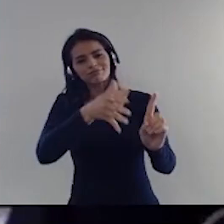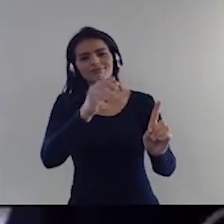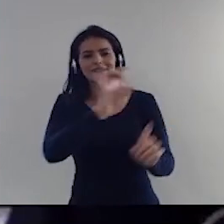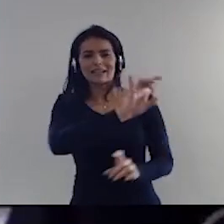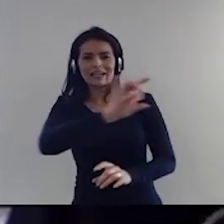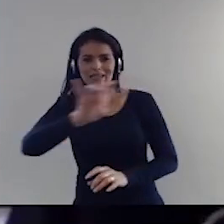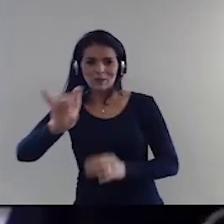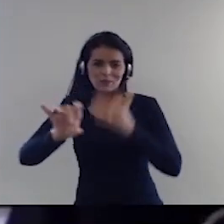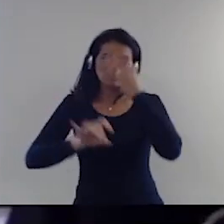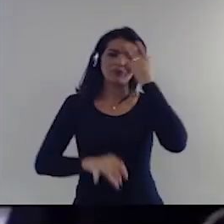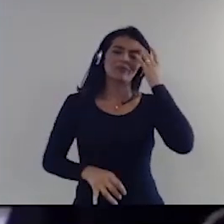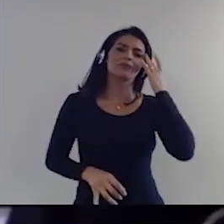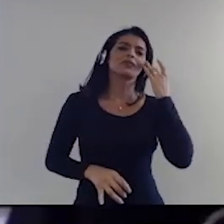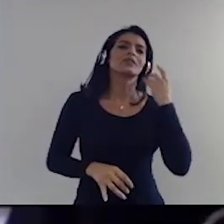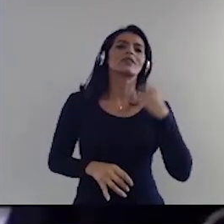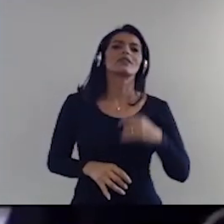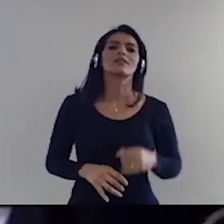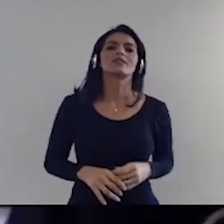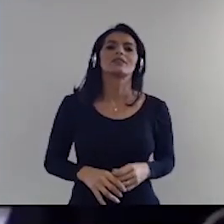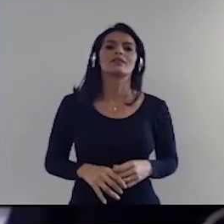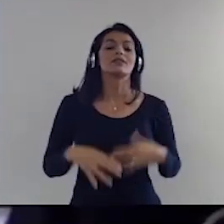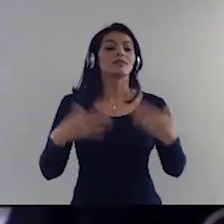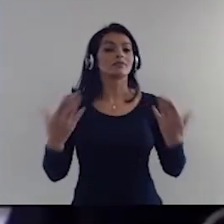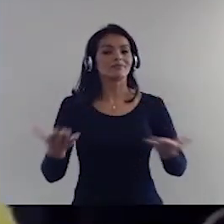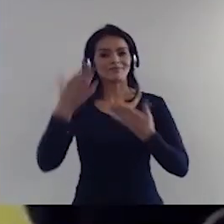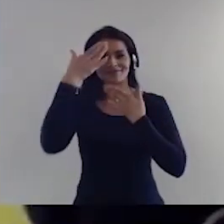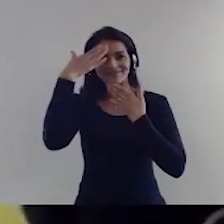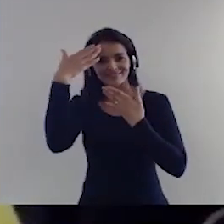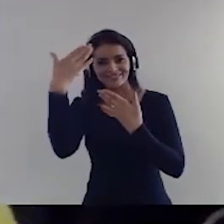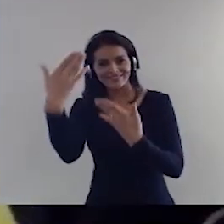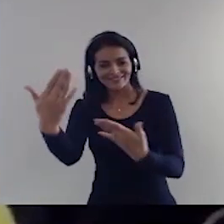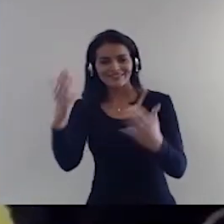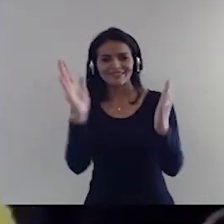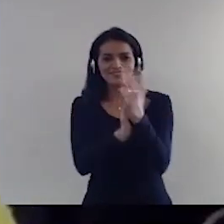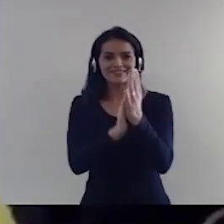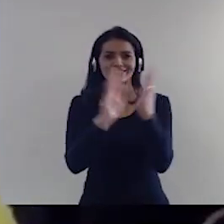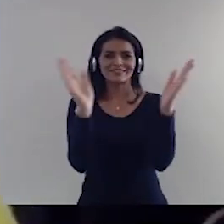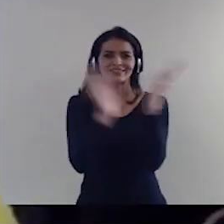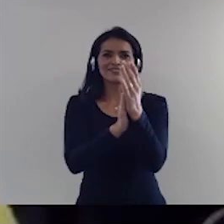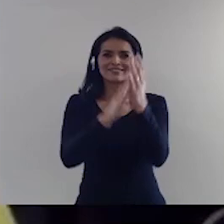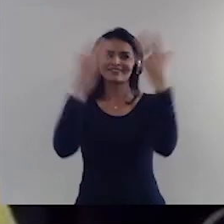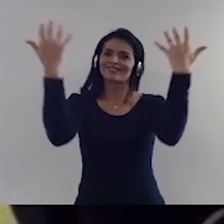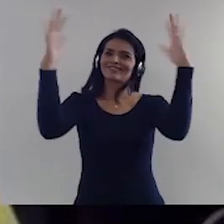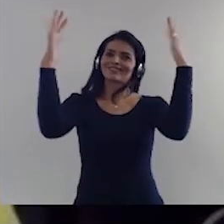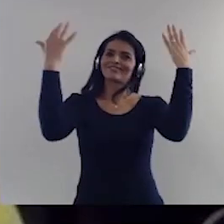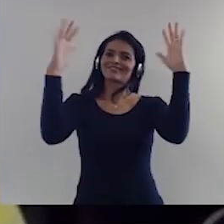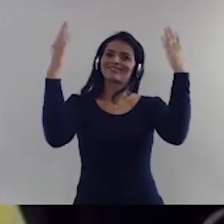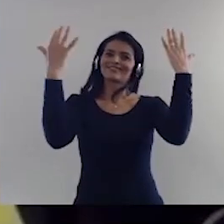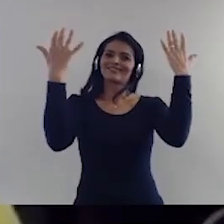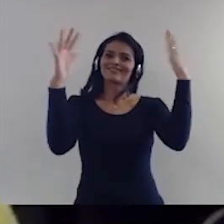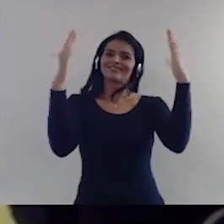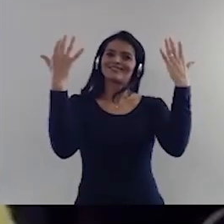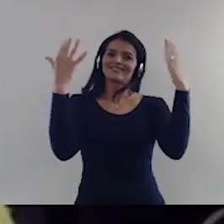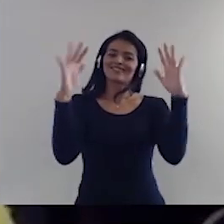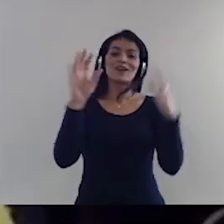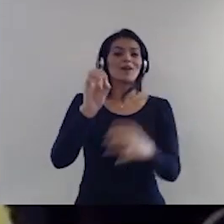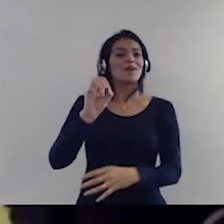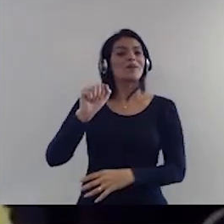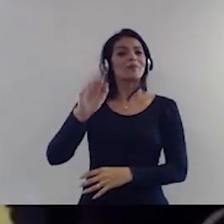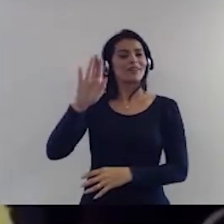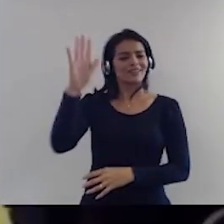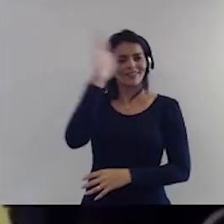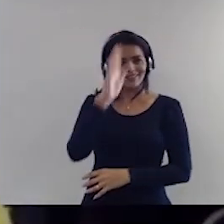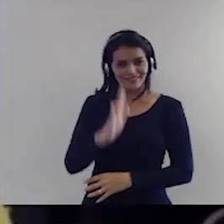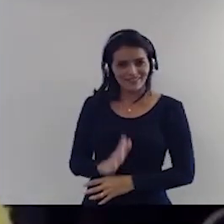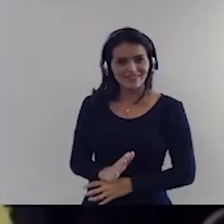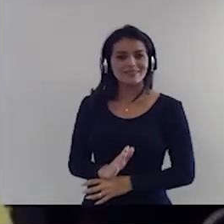vocês, e, no mais, agradecer e parabenizar a iniciativa da OAB